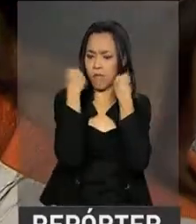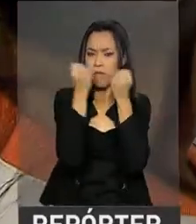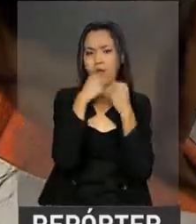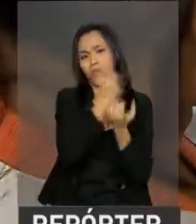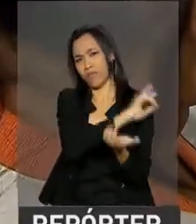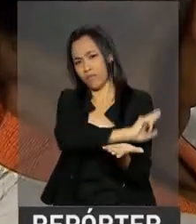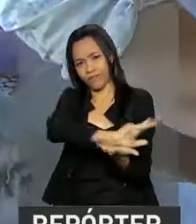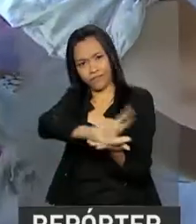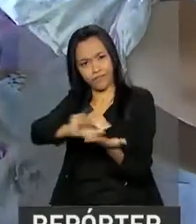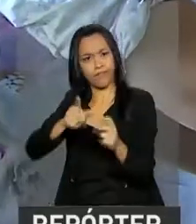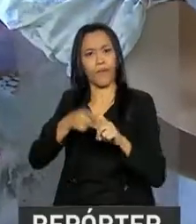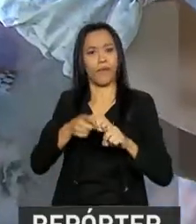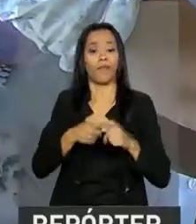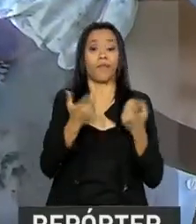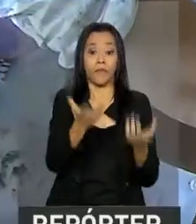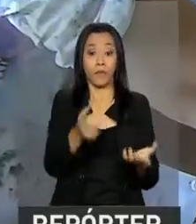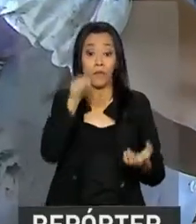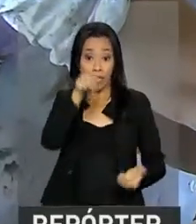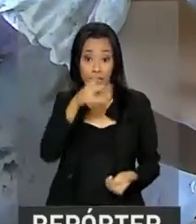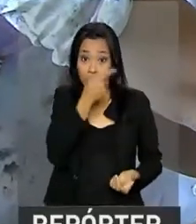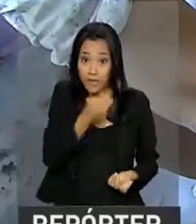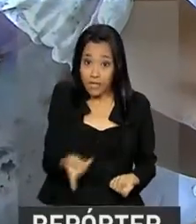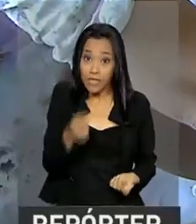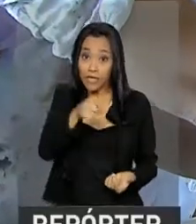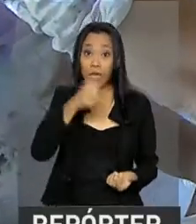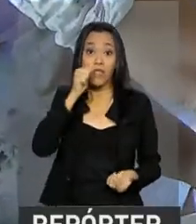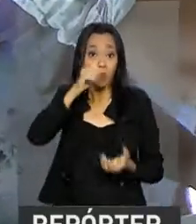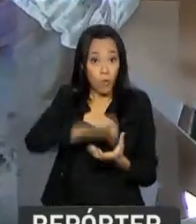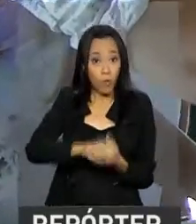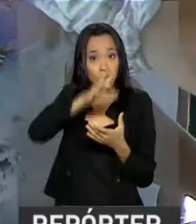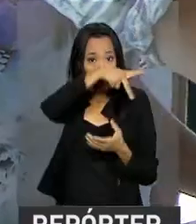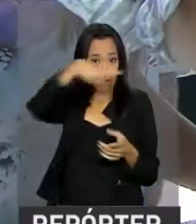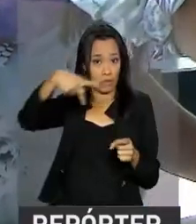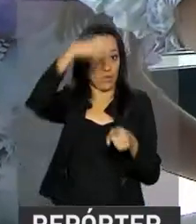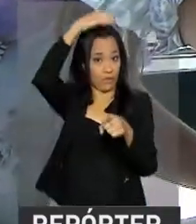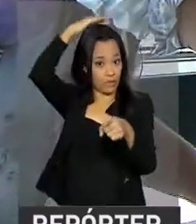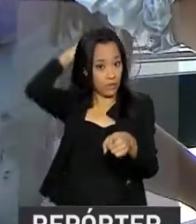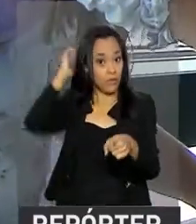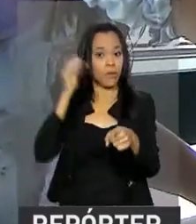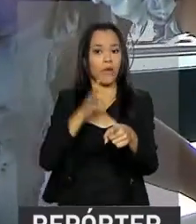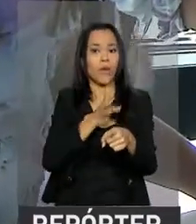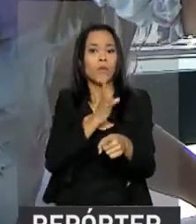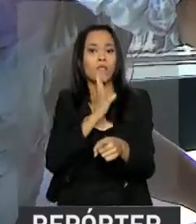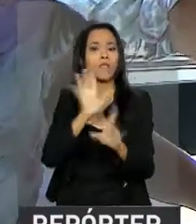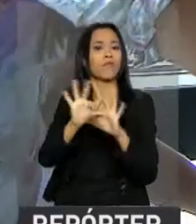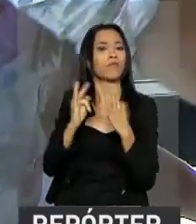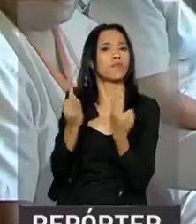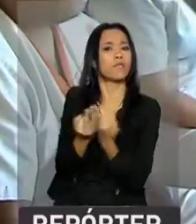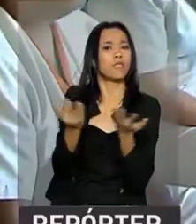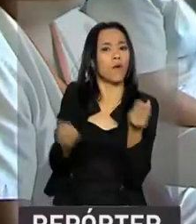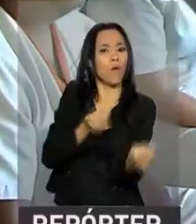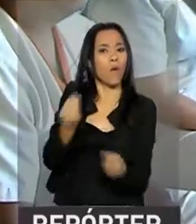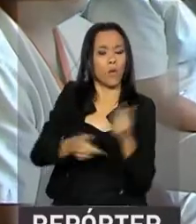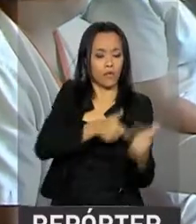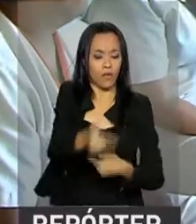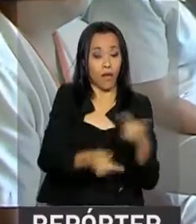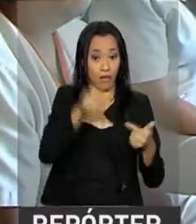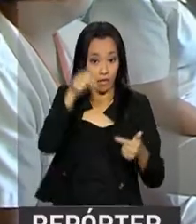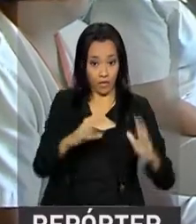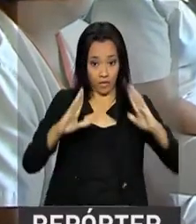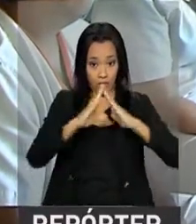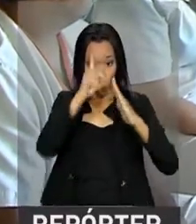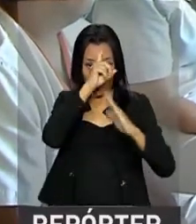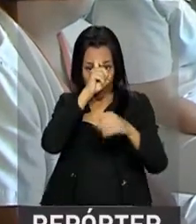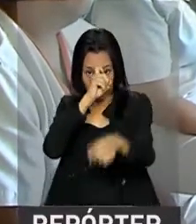profissionais na visita a primeira dama também conhecer o trabalho realizado com a família dos pacientes na rede sarah as